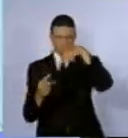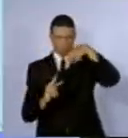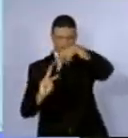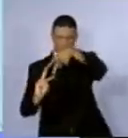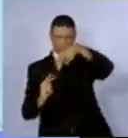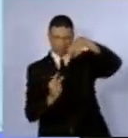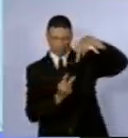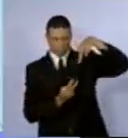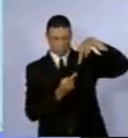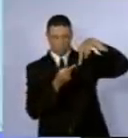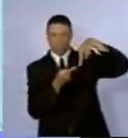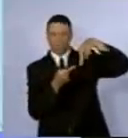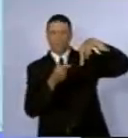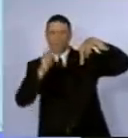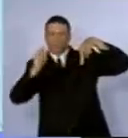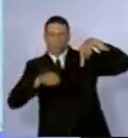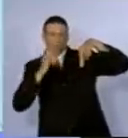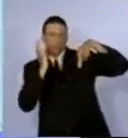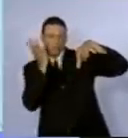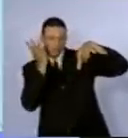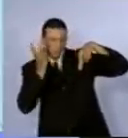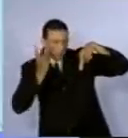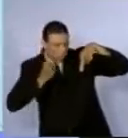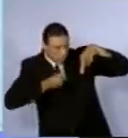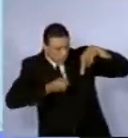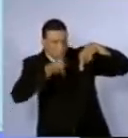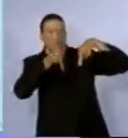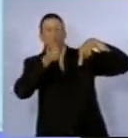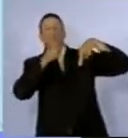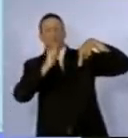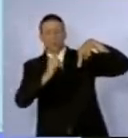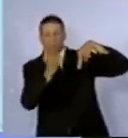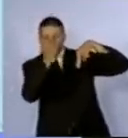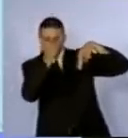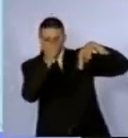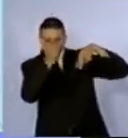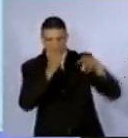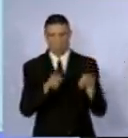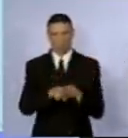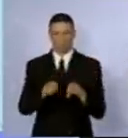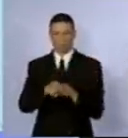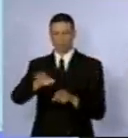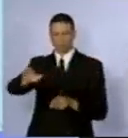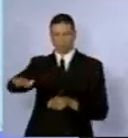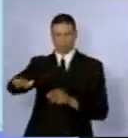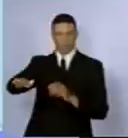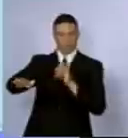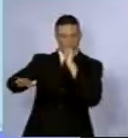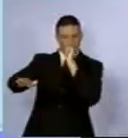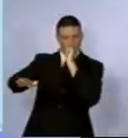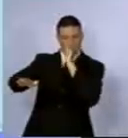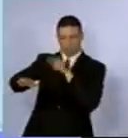E foram estudadas as crianças e foram rastreadas, os genes foram rastreados até